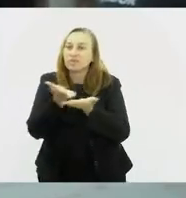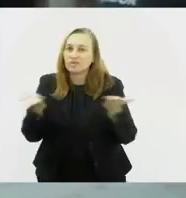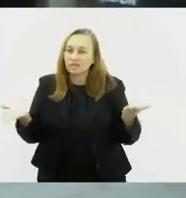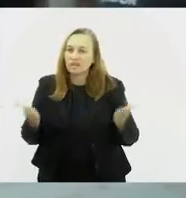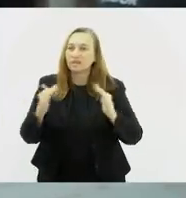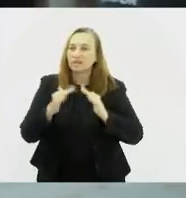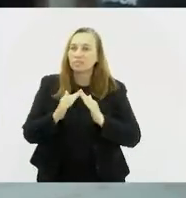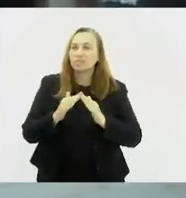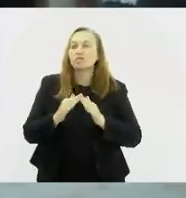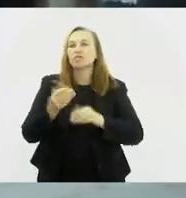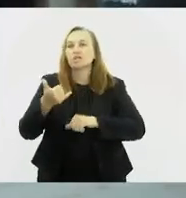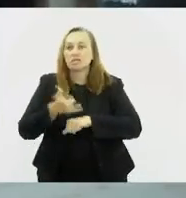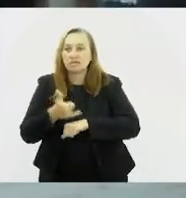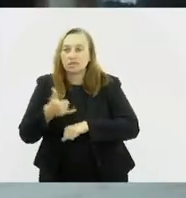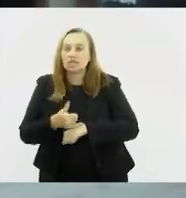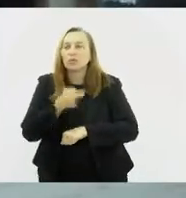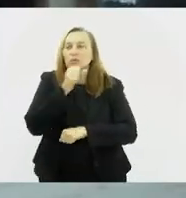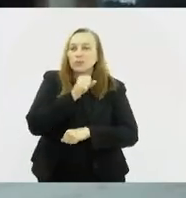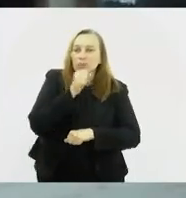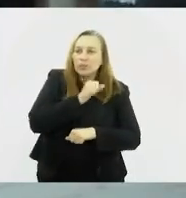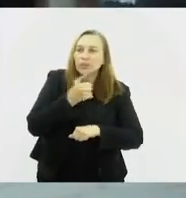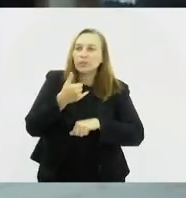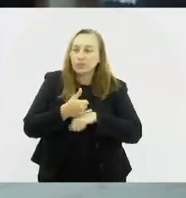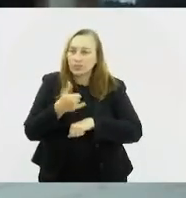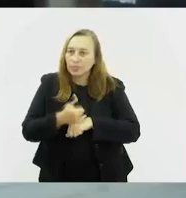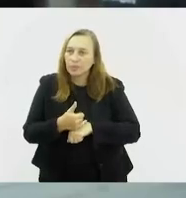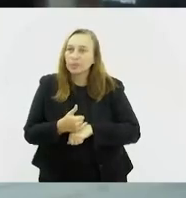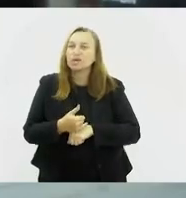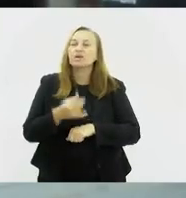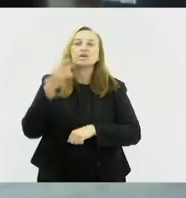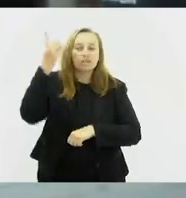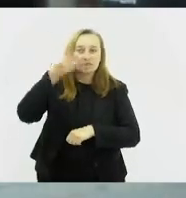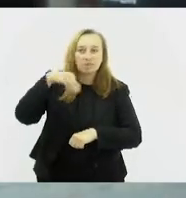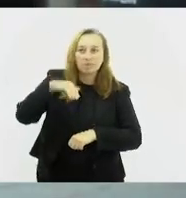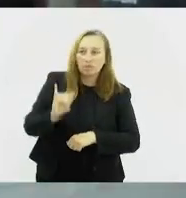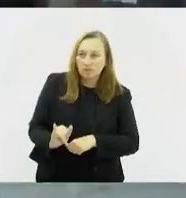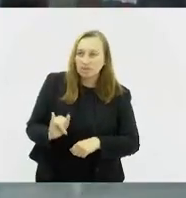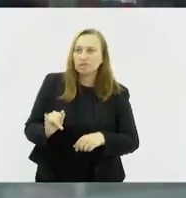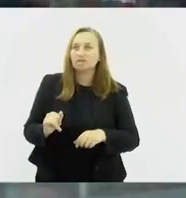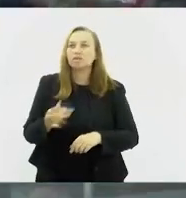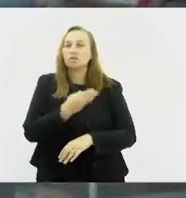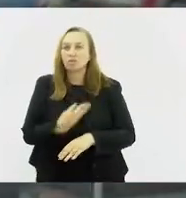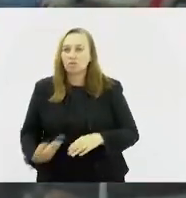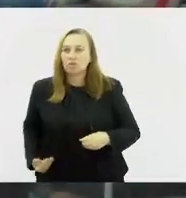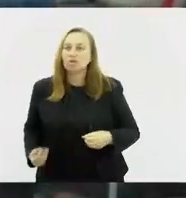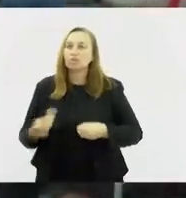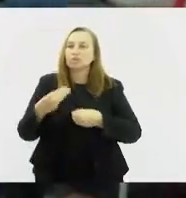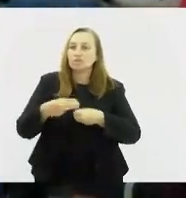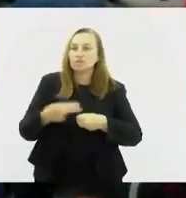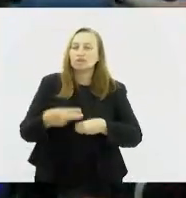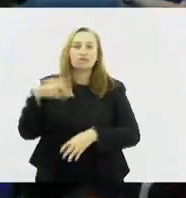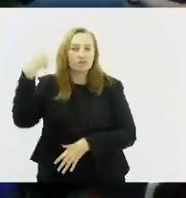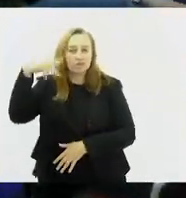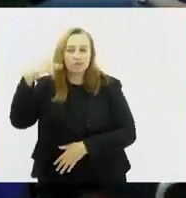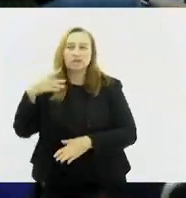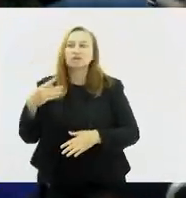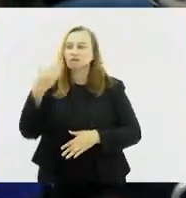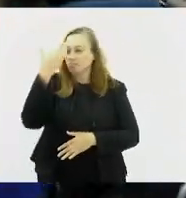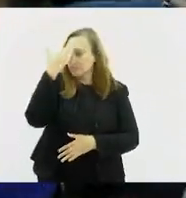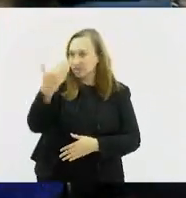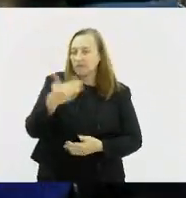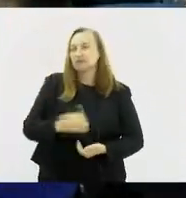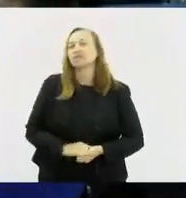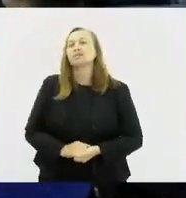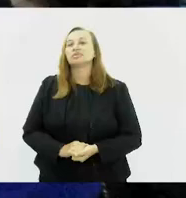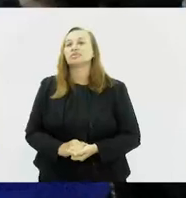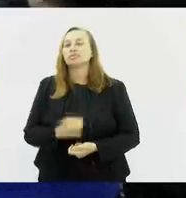Volta Redonda, idosos de Volta Redonda, deputado Munir, governo municipal, vereadores, muito obrigada.